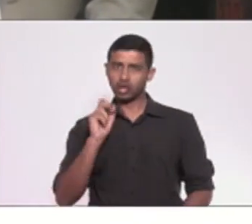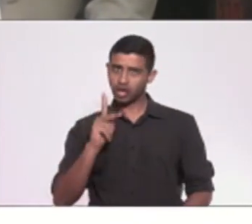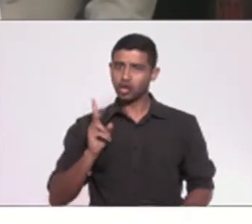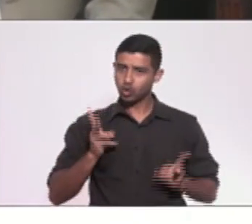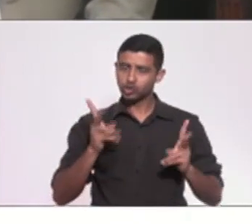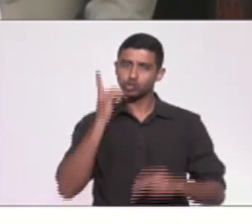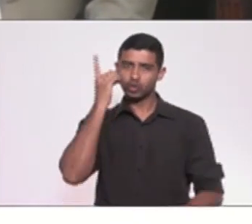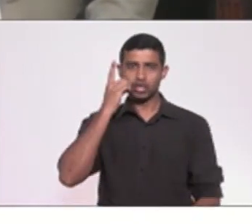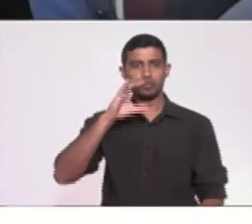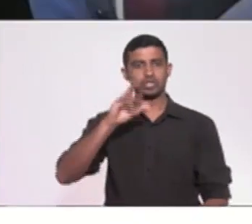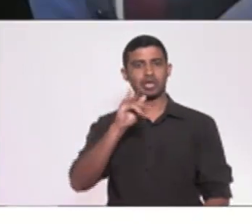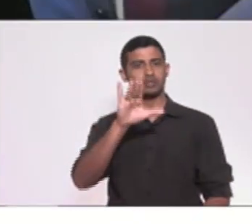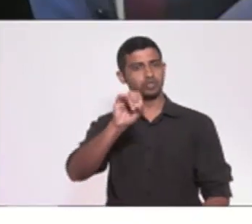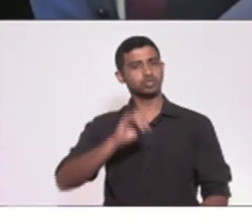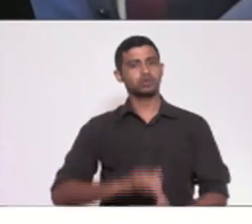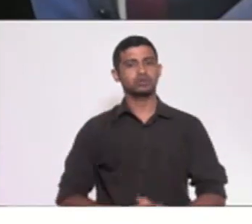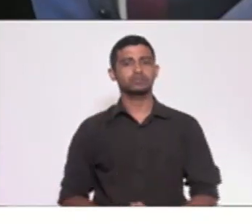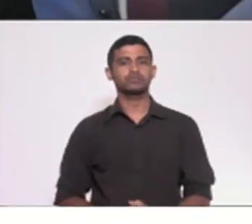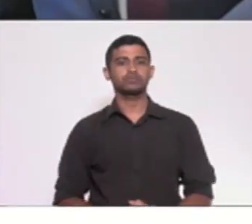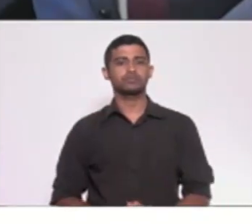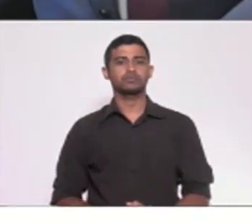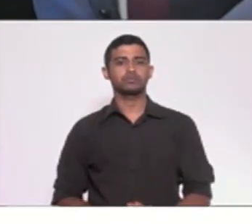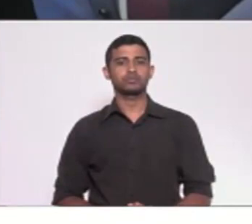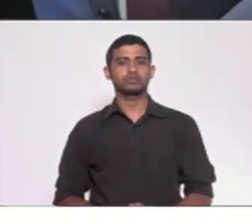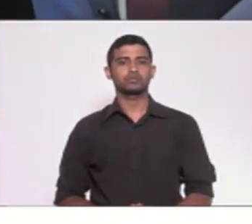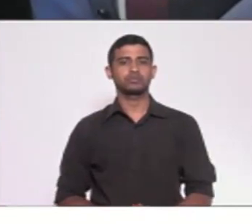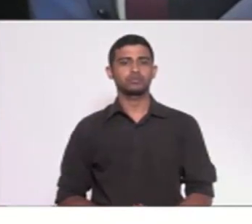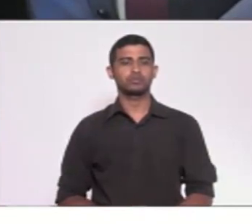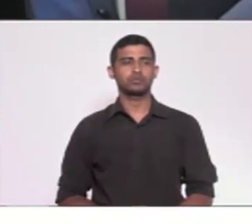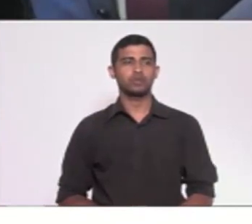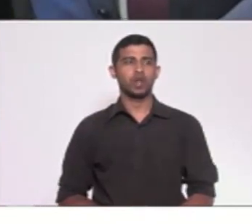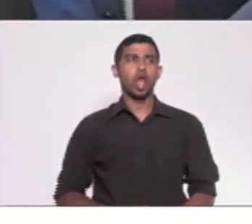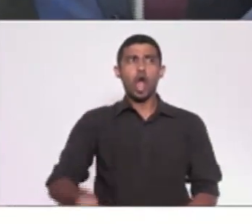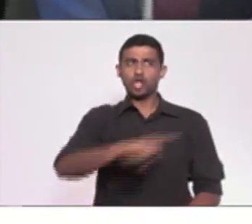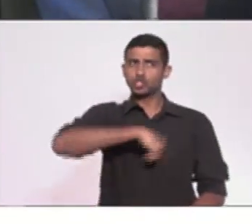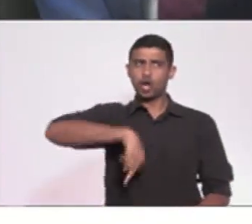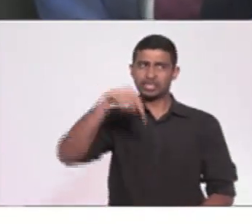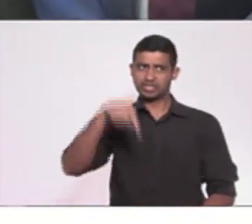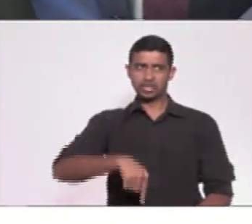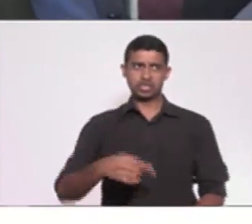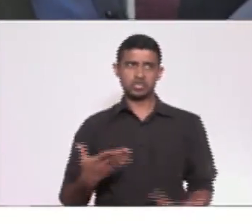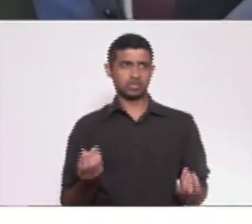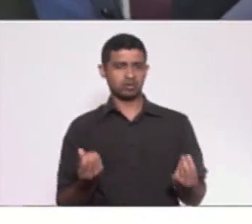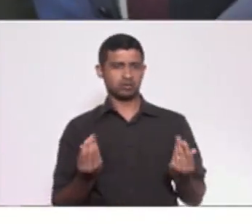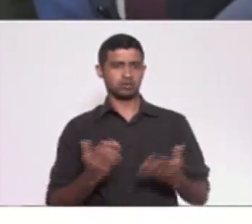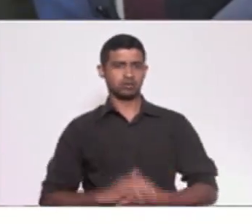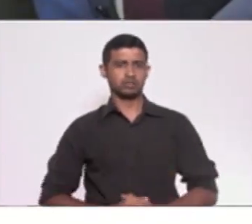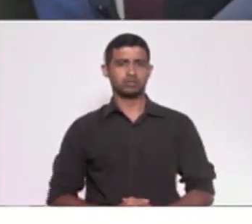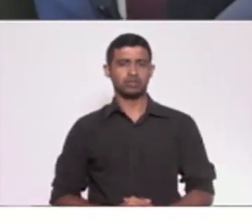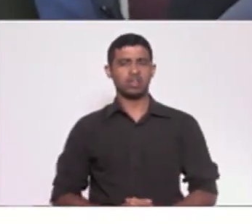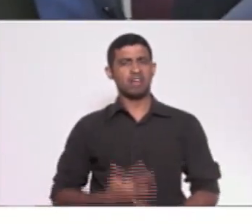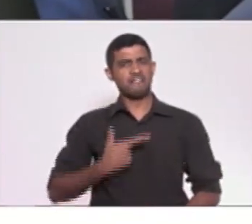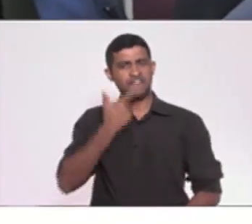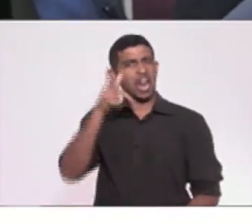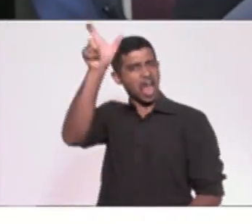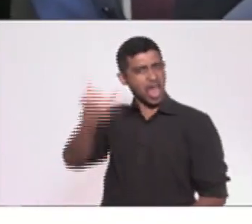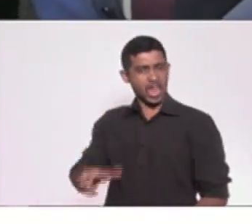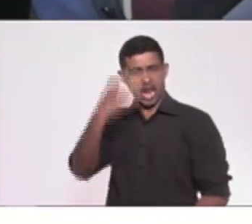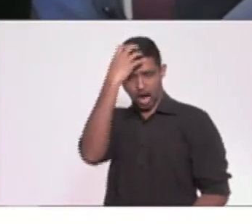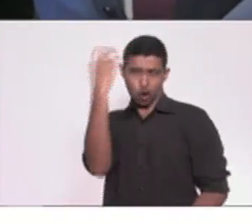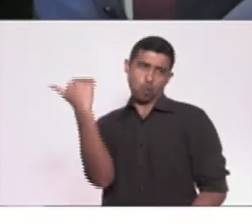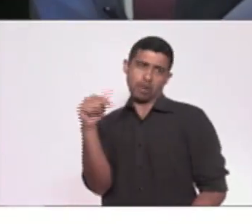favor, deputado Chico. Nós não estaremos de forma alguma inocentando.